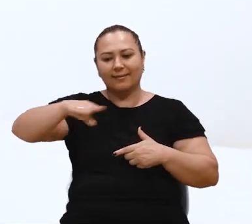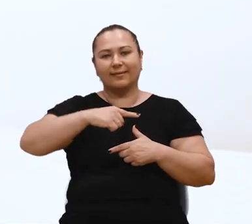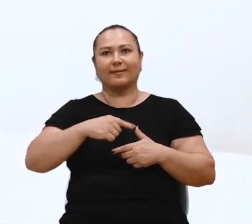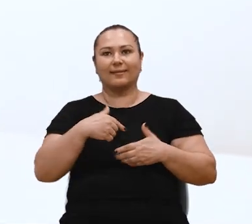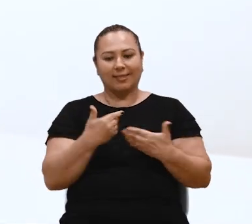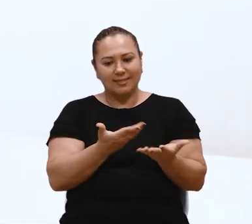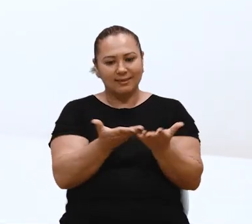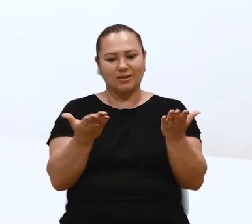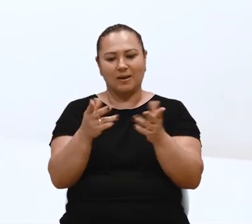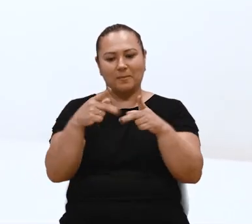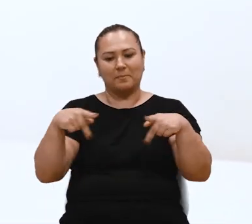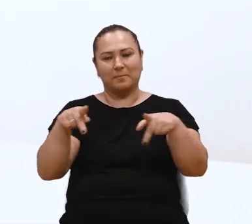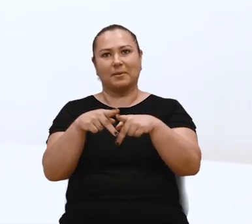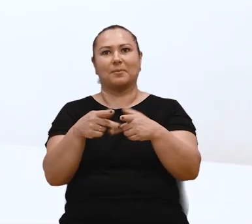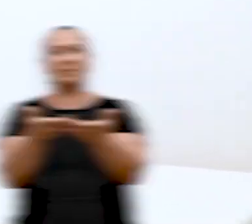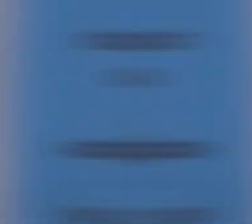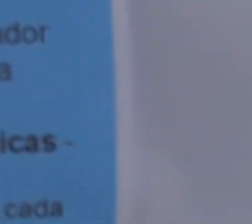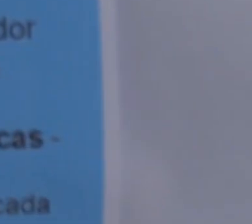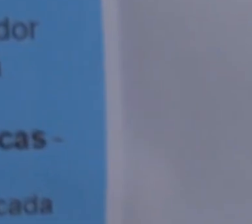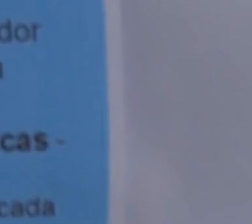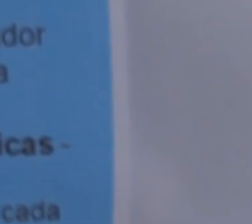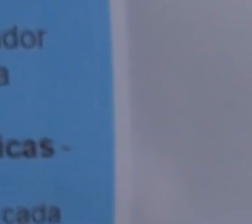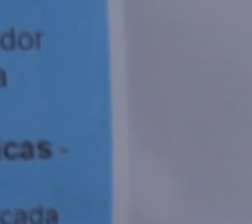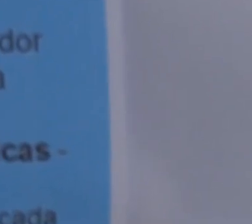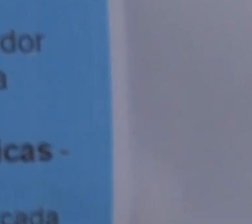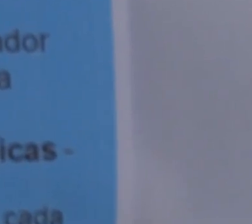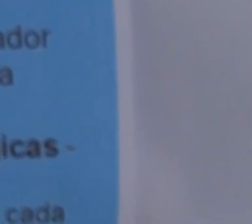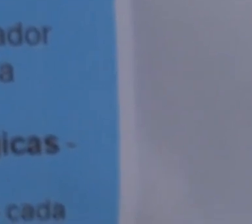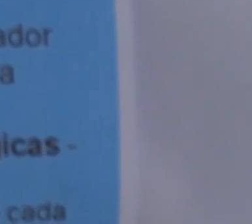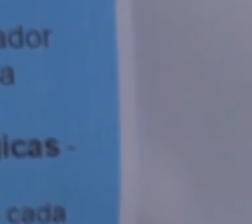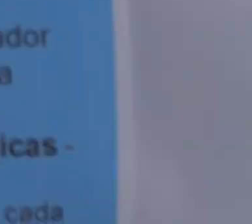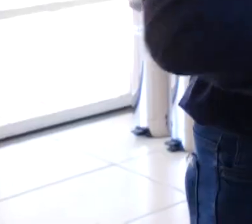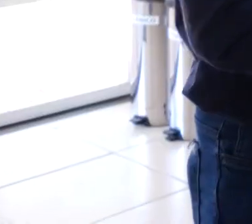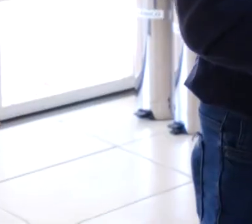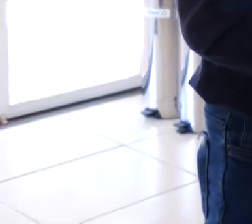deixar esse legado para a nossa população.